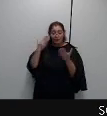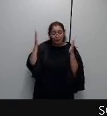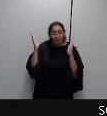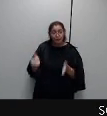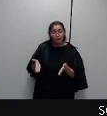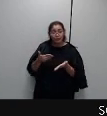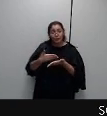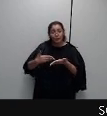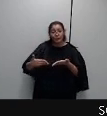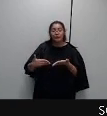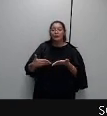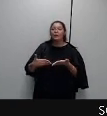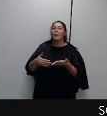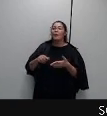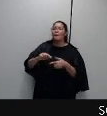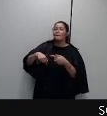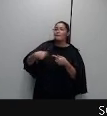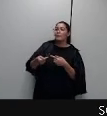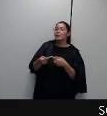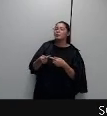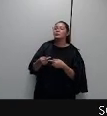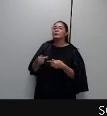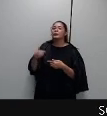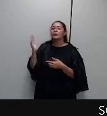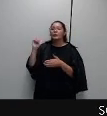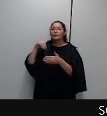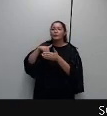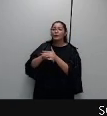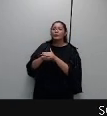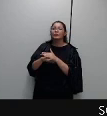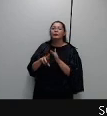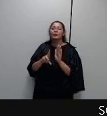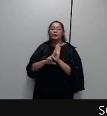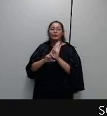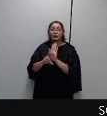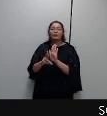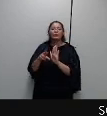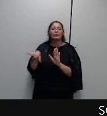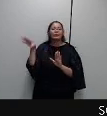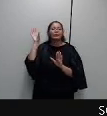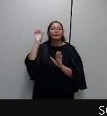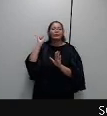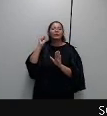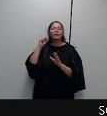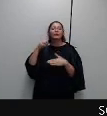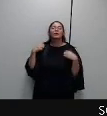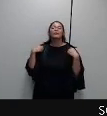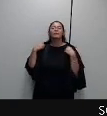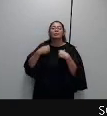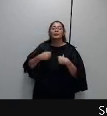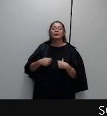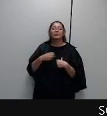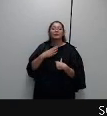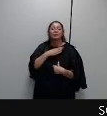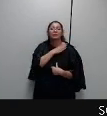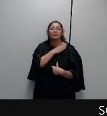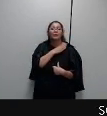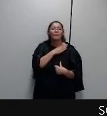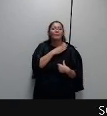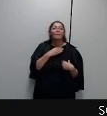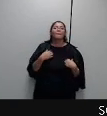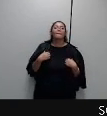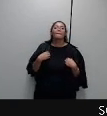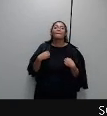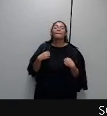após o voto do relator e dos debates que já existiram Vamos ouvir o ministro Benedito perfeito é